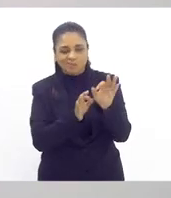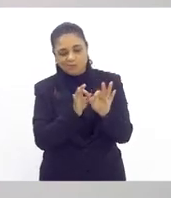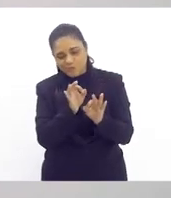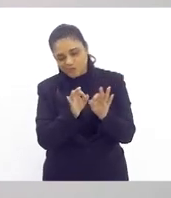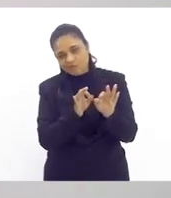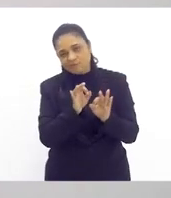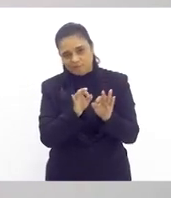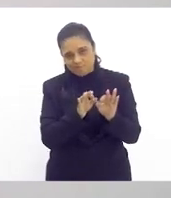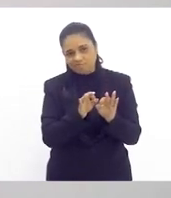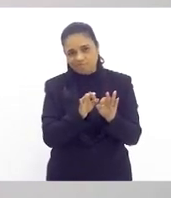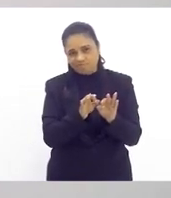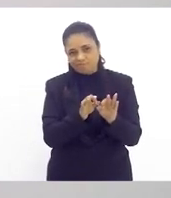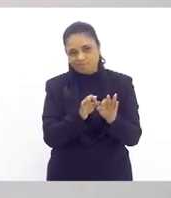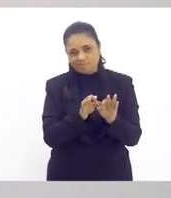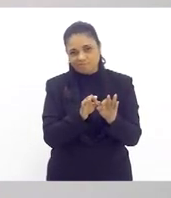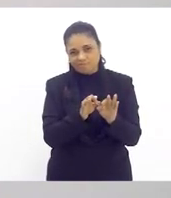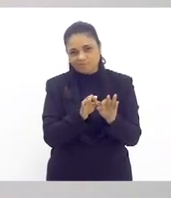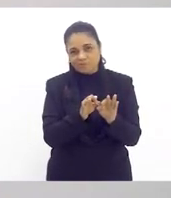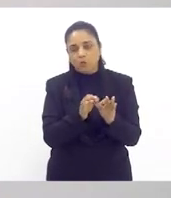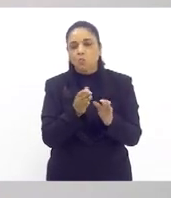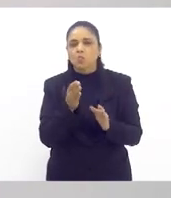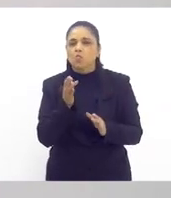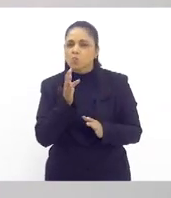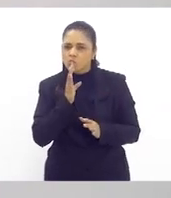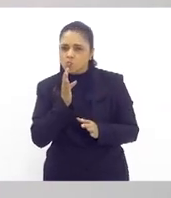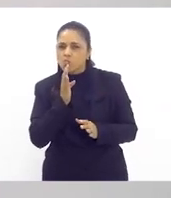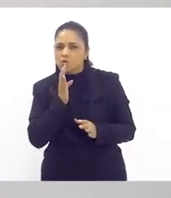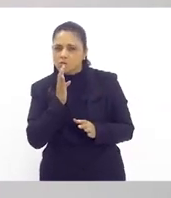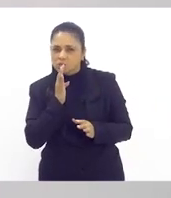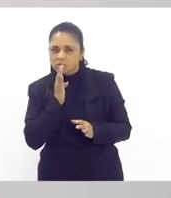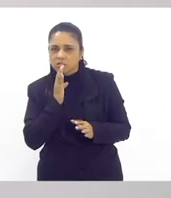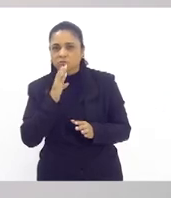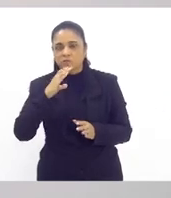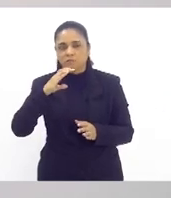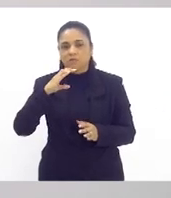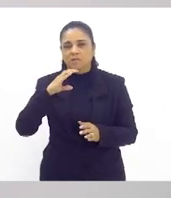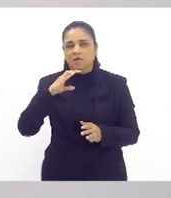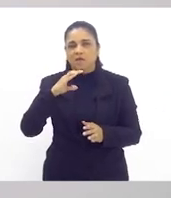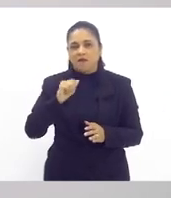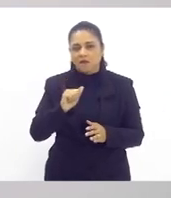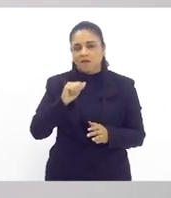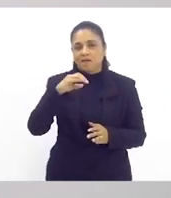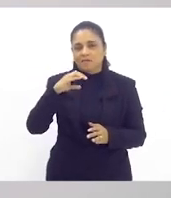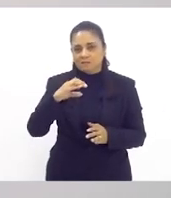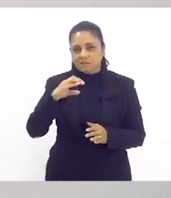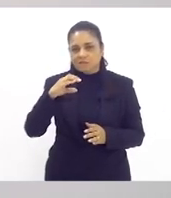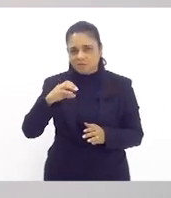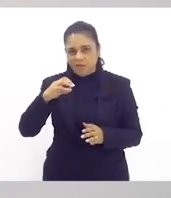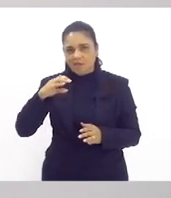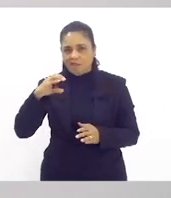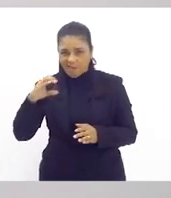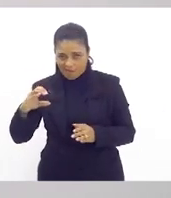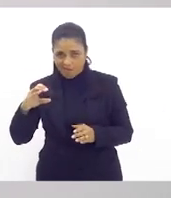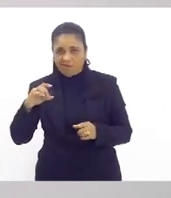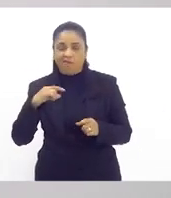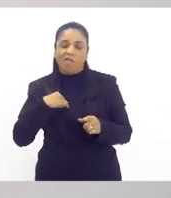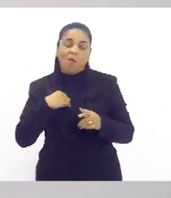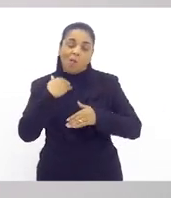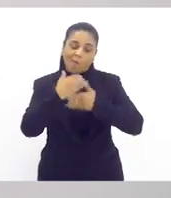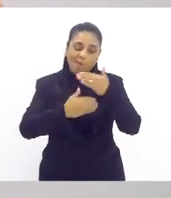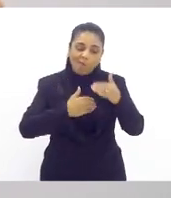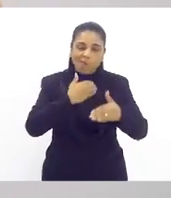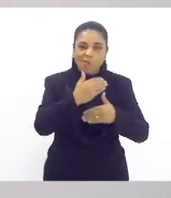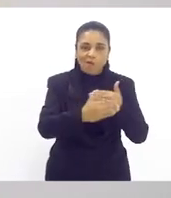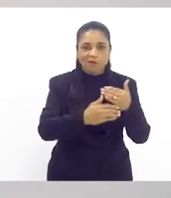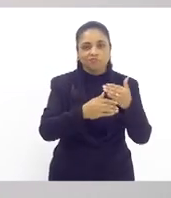Então por mais que haja um reconhecimento por parte da CESEC é a institucionalização do processo que vai dizer